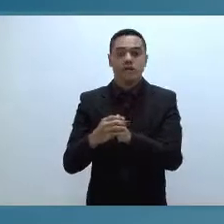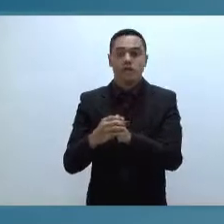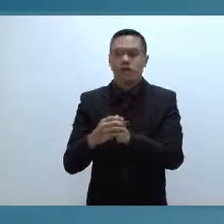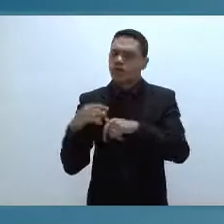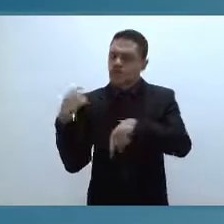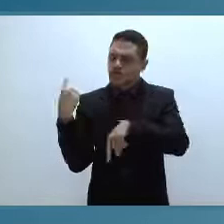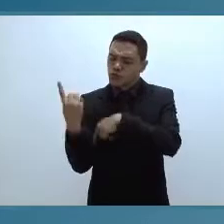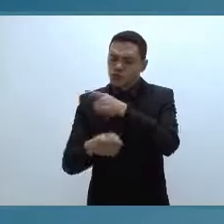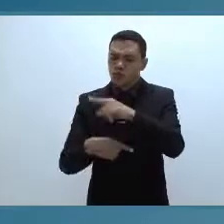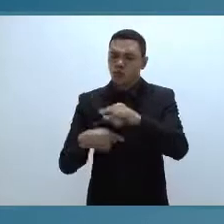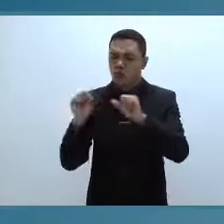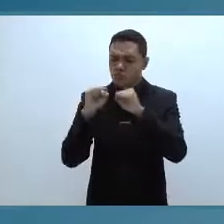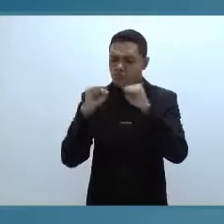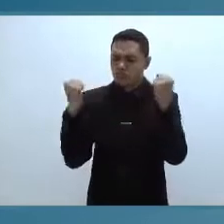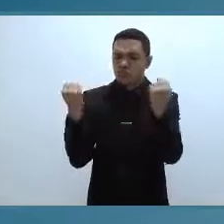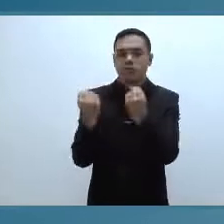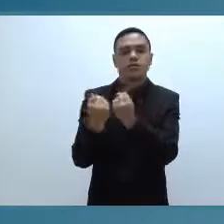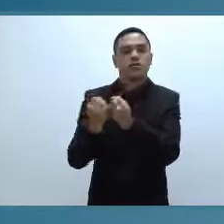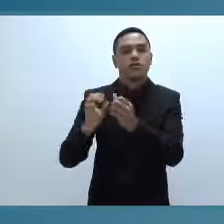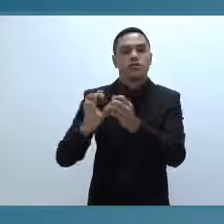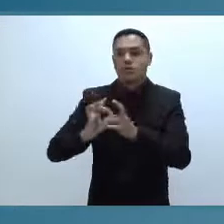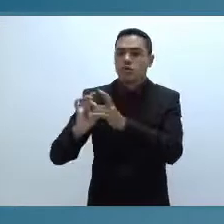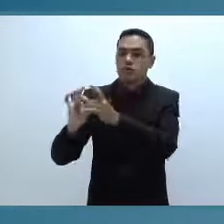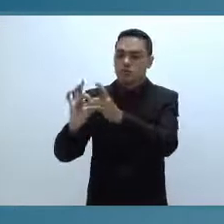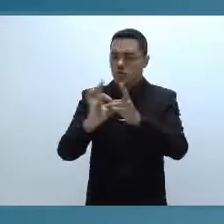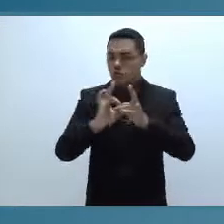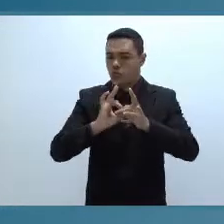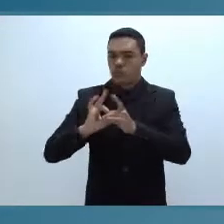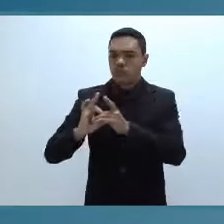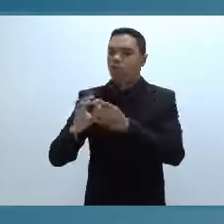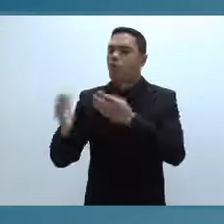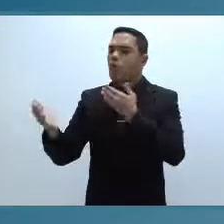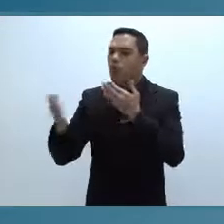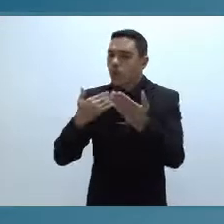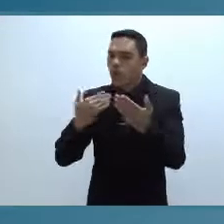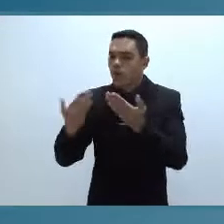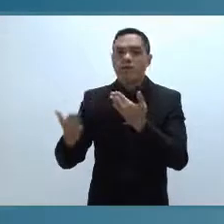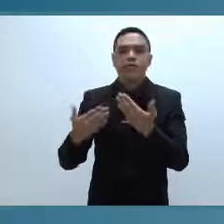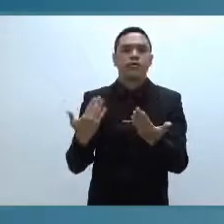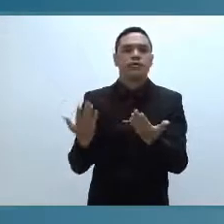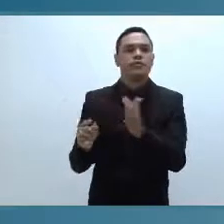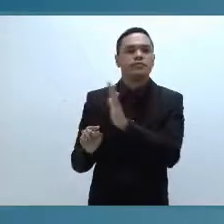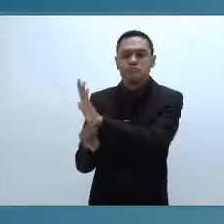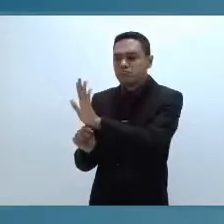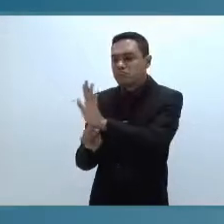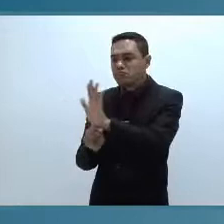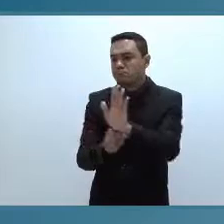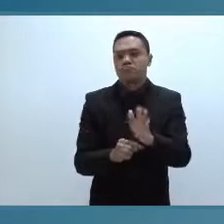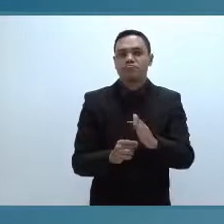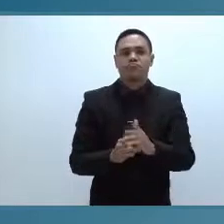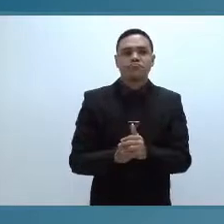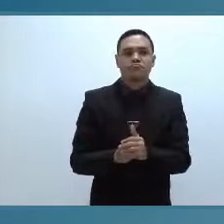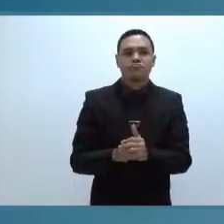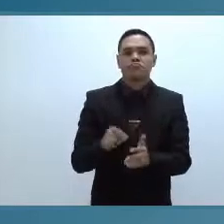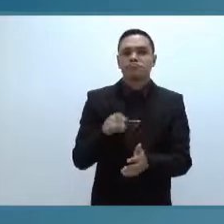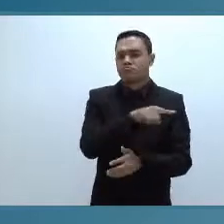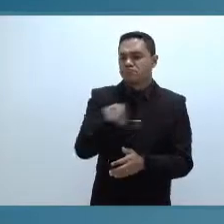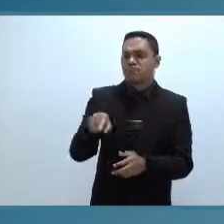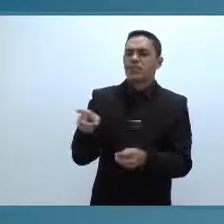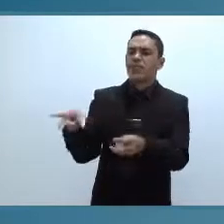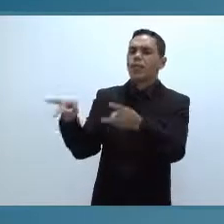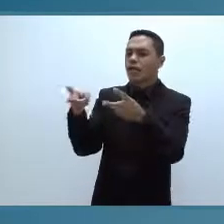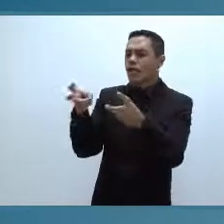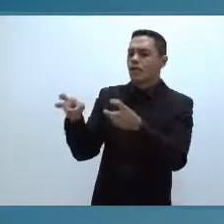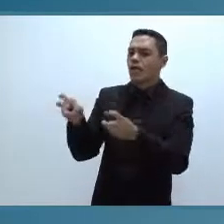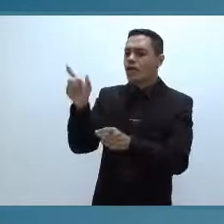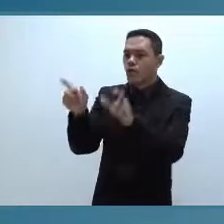social, vendo e sendo visto, falando e ouvindo. Só assim saberá quem é quem na